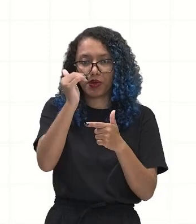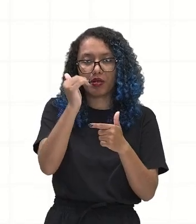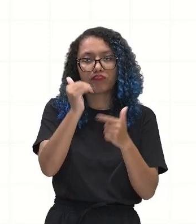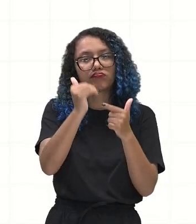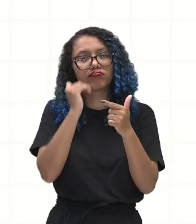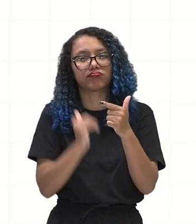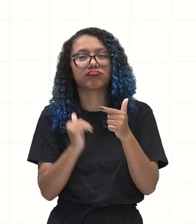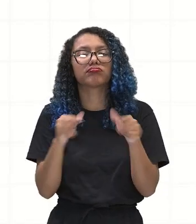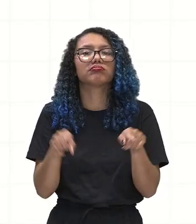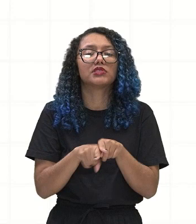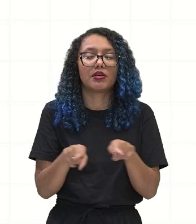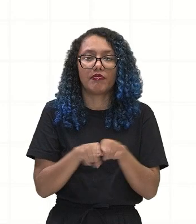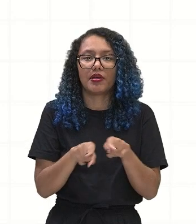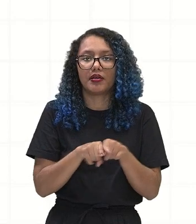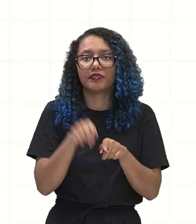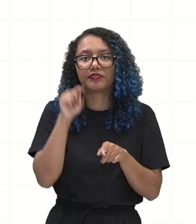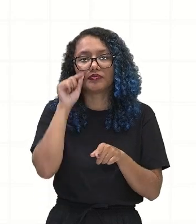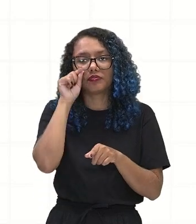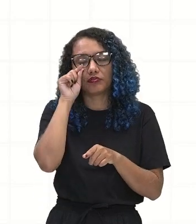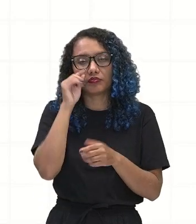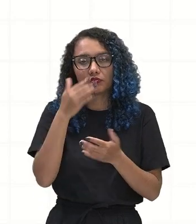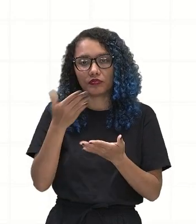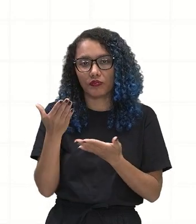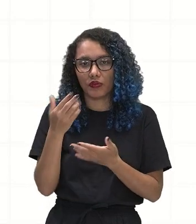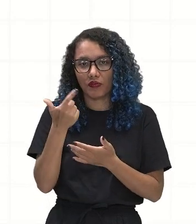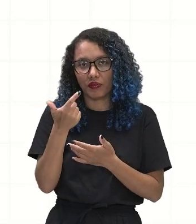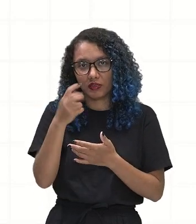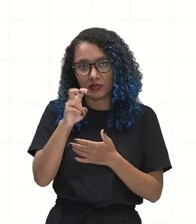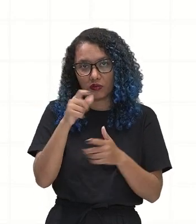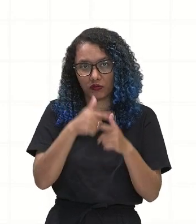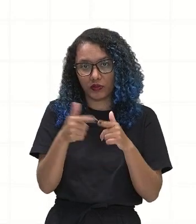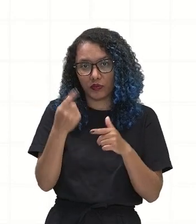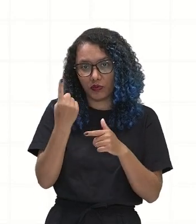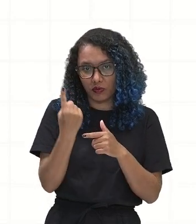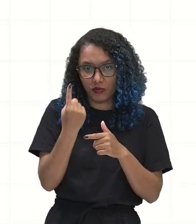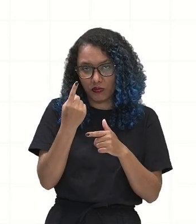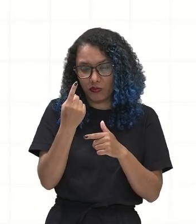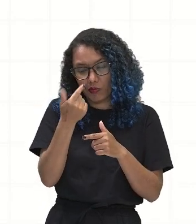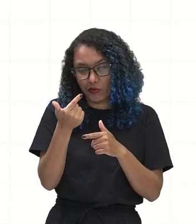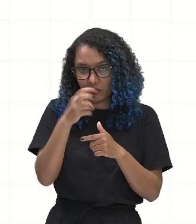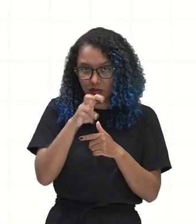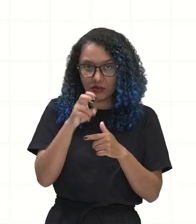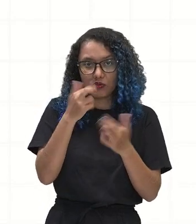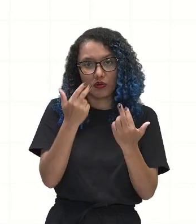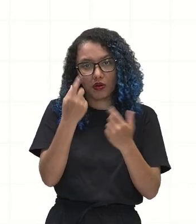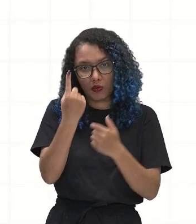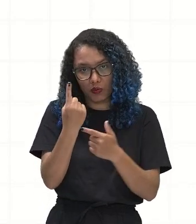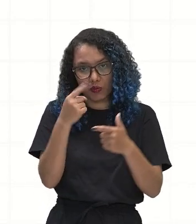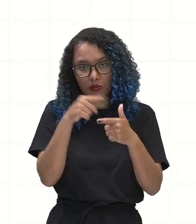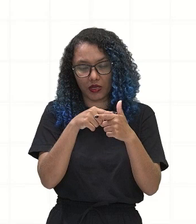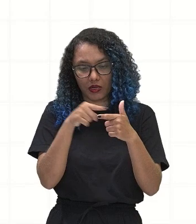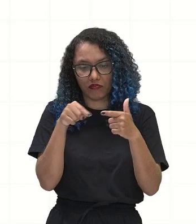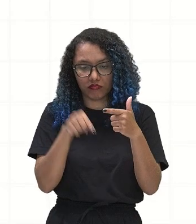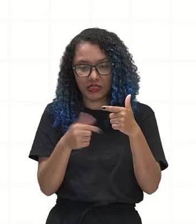Agora, 100 dividido por 25 é igual a 4, 1/4,